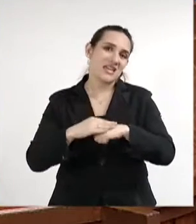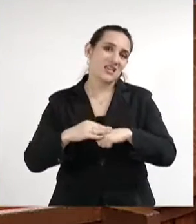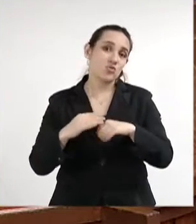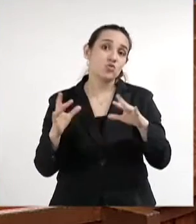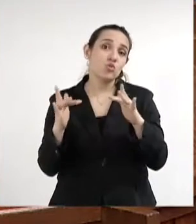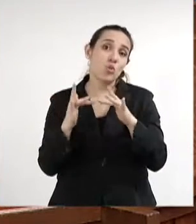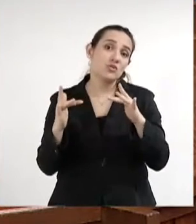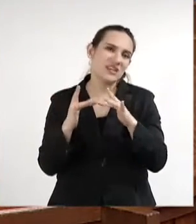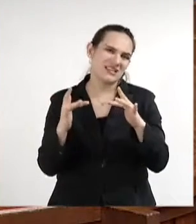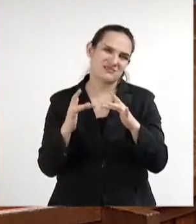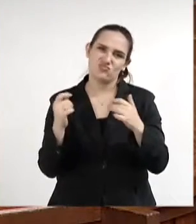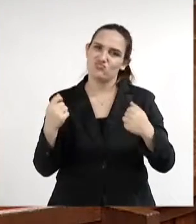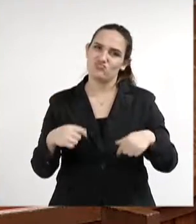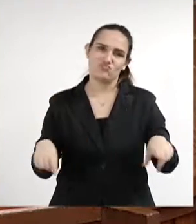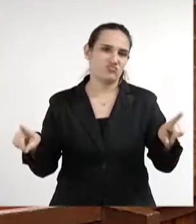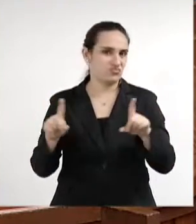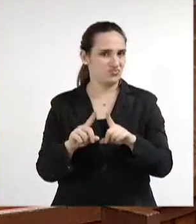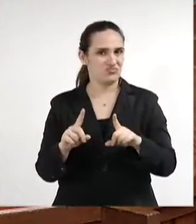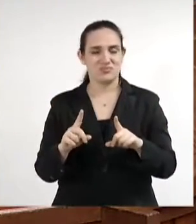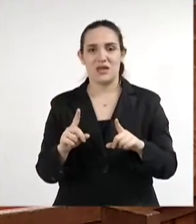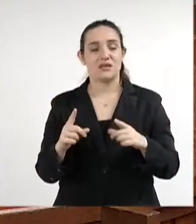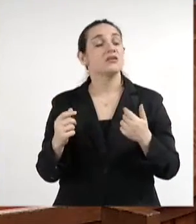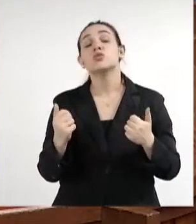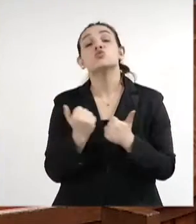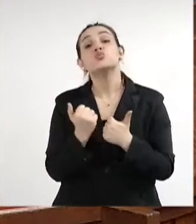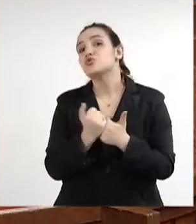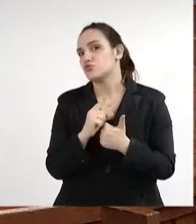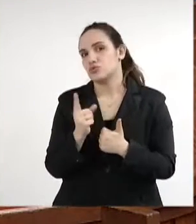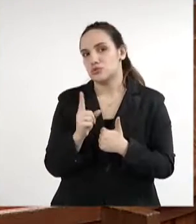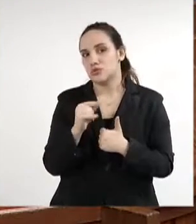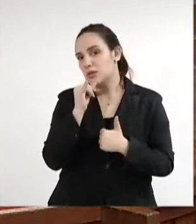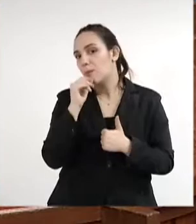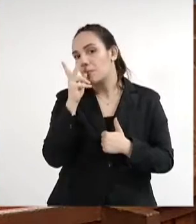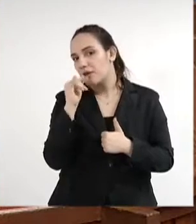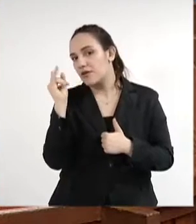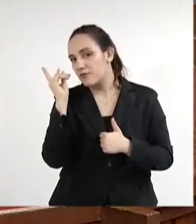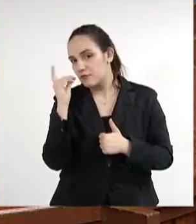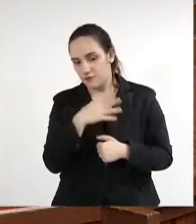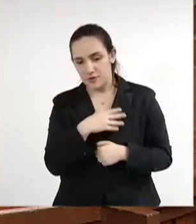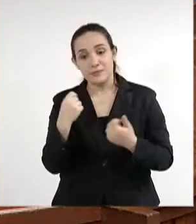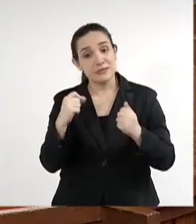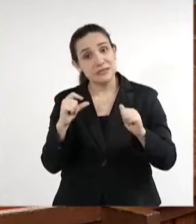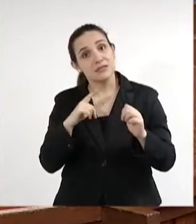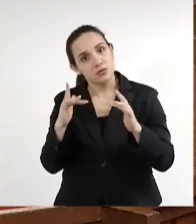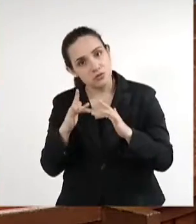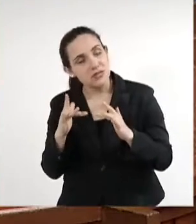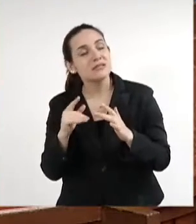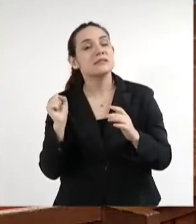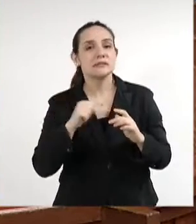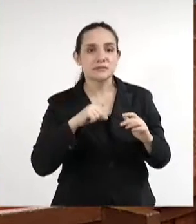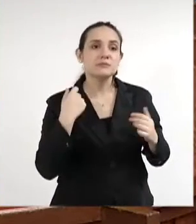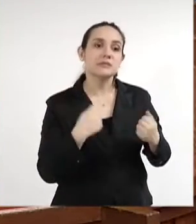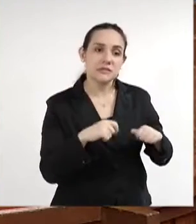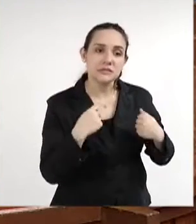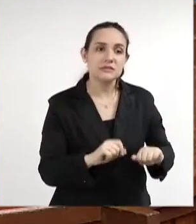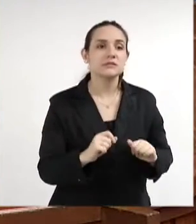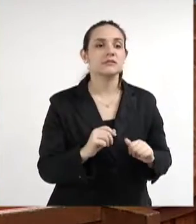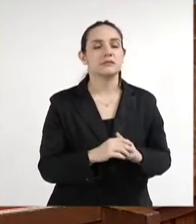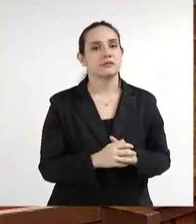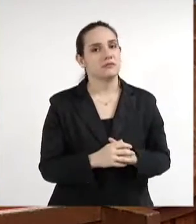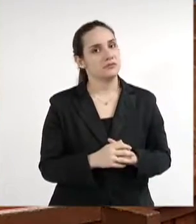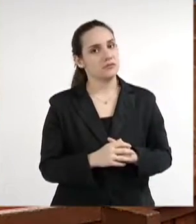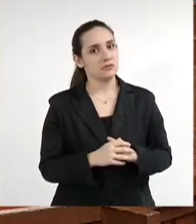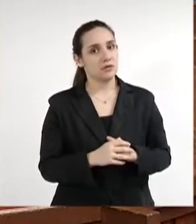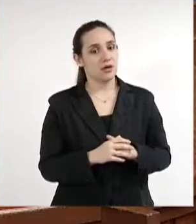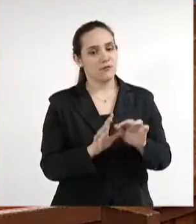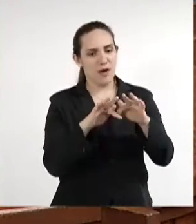pais e filhos, entre amigos, familiares. Todos precisam disso. A ideação suicida